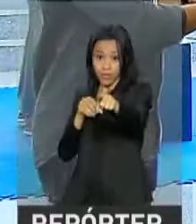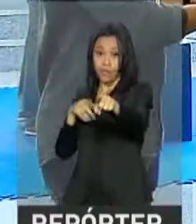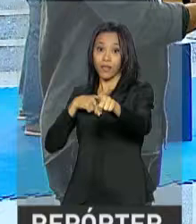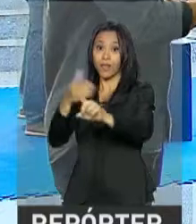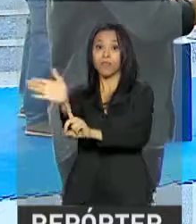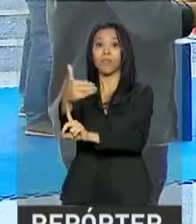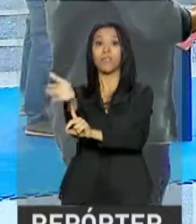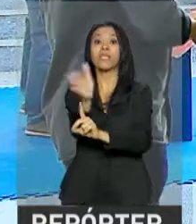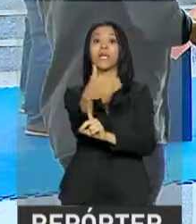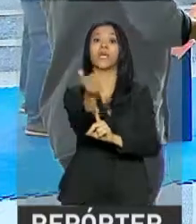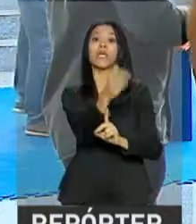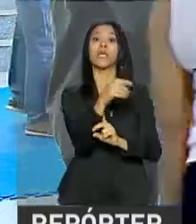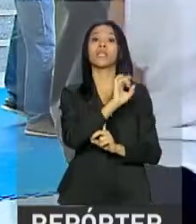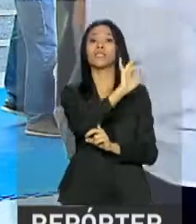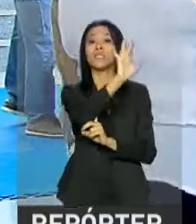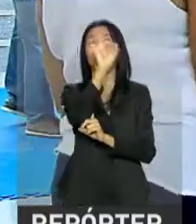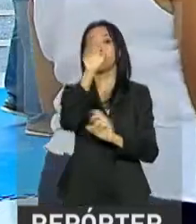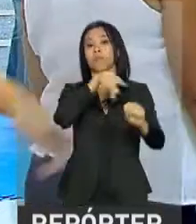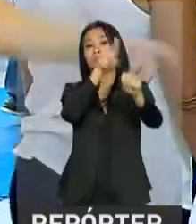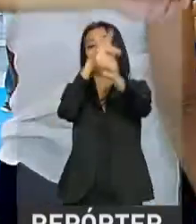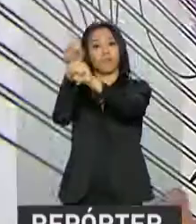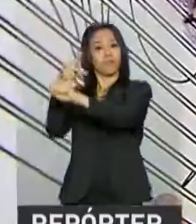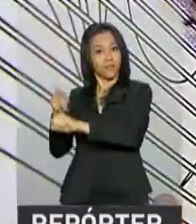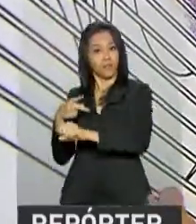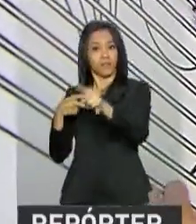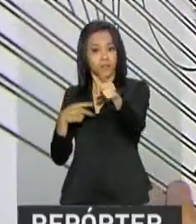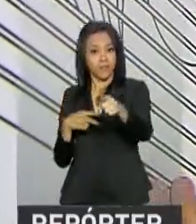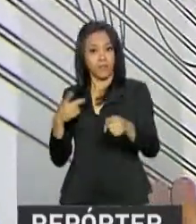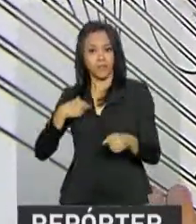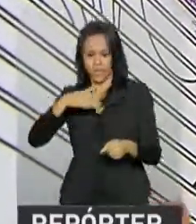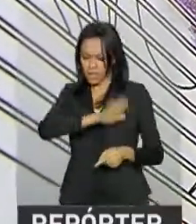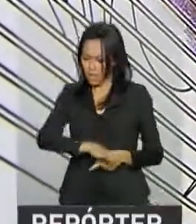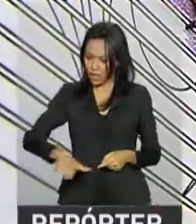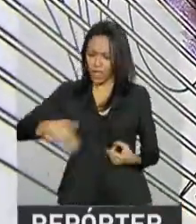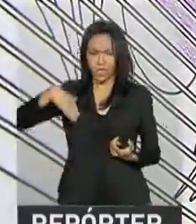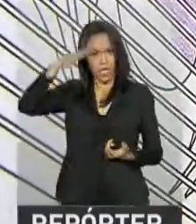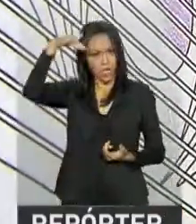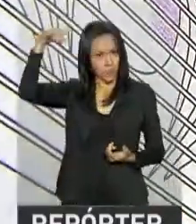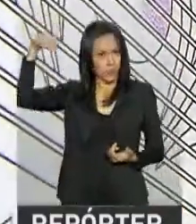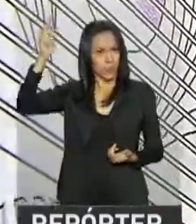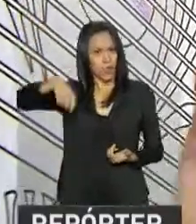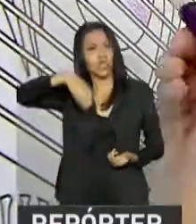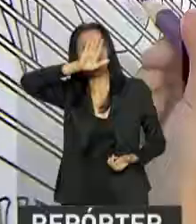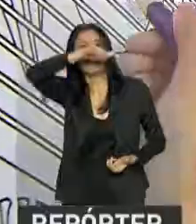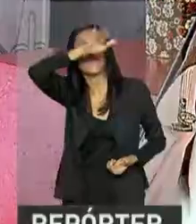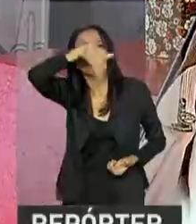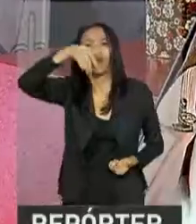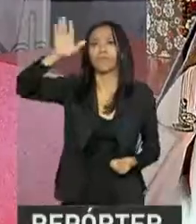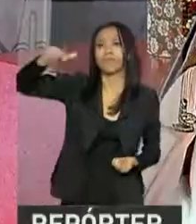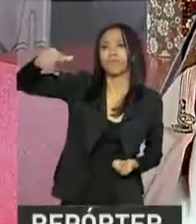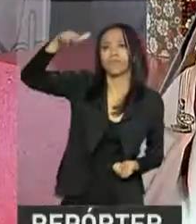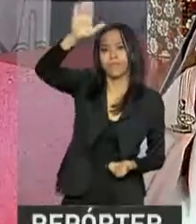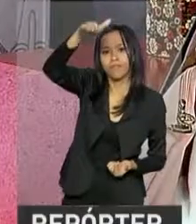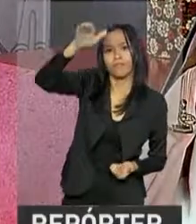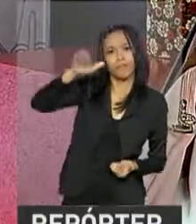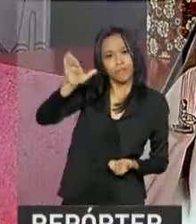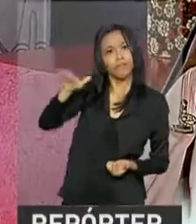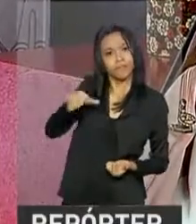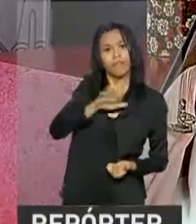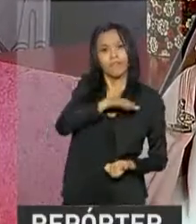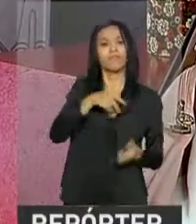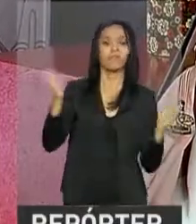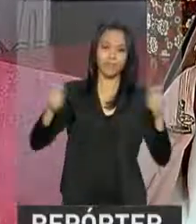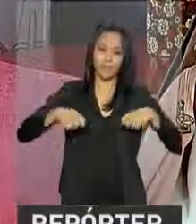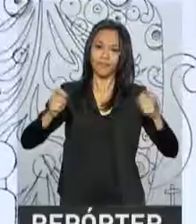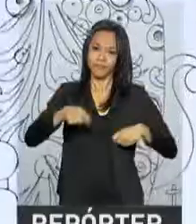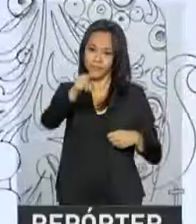bandeiras dos países participantes do torneio crianças e adultos podem colorir os painéis com grafismos tradicionais